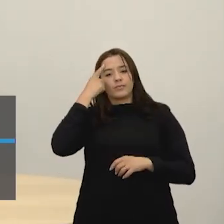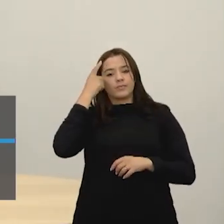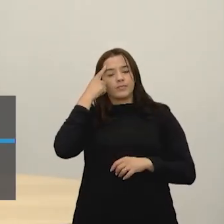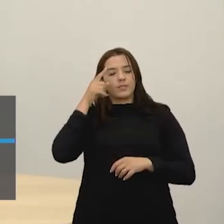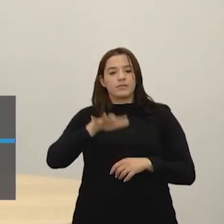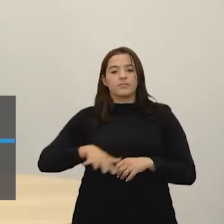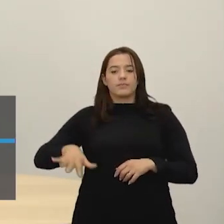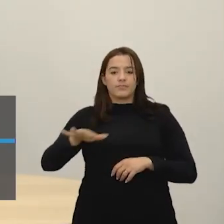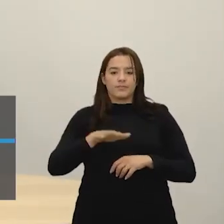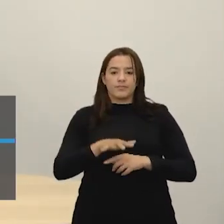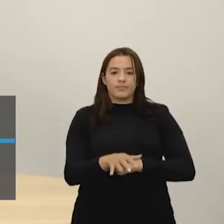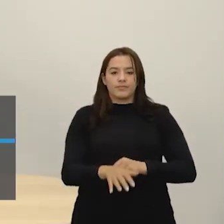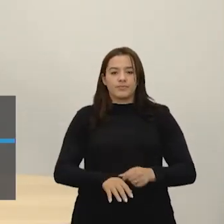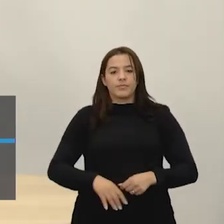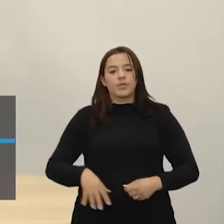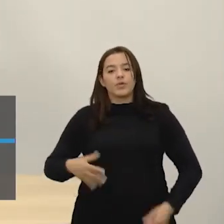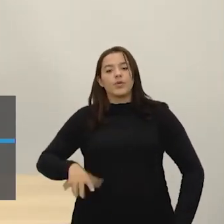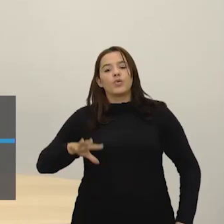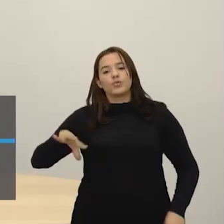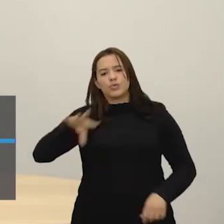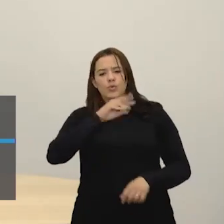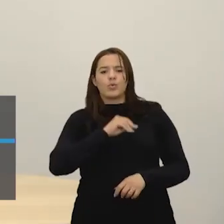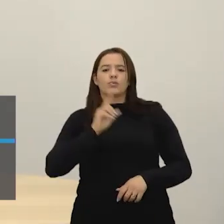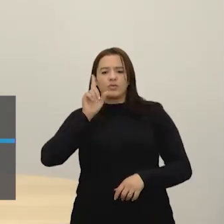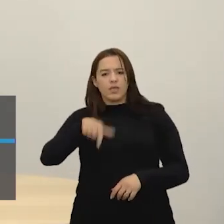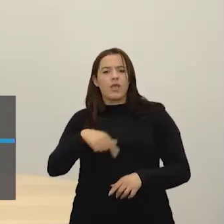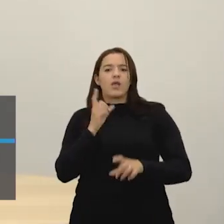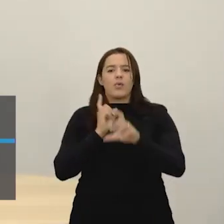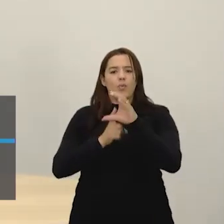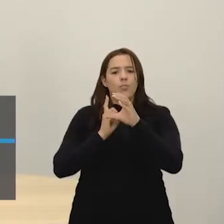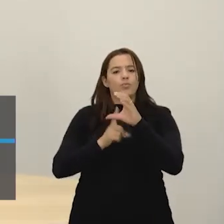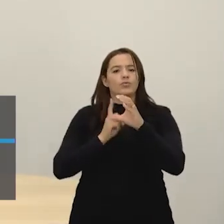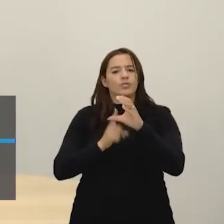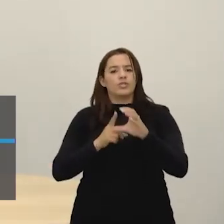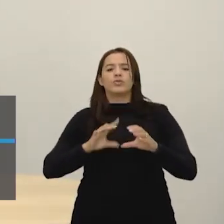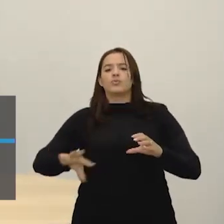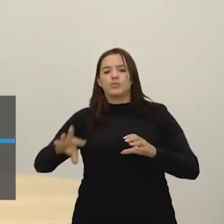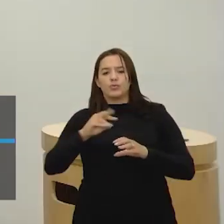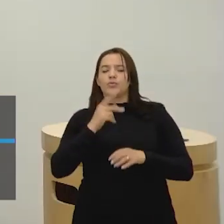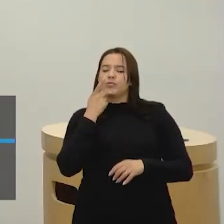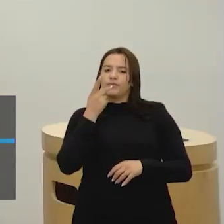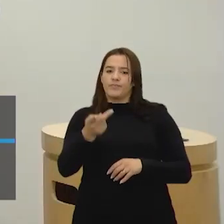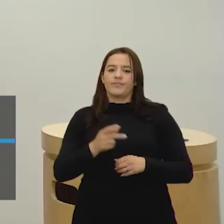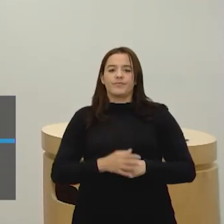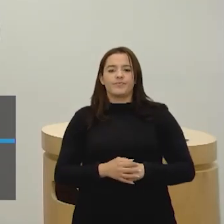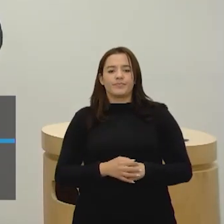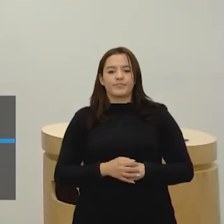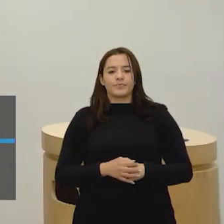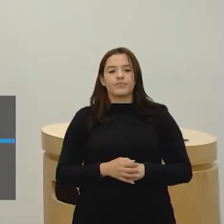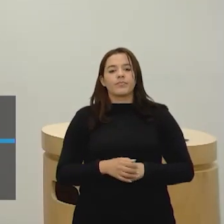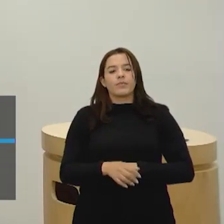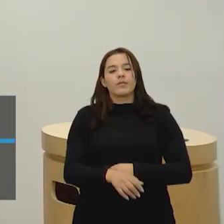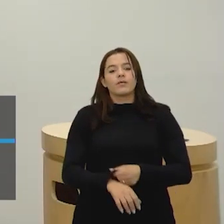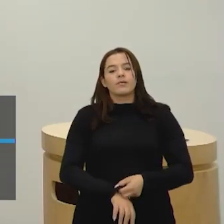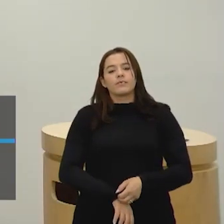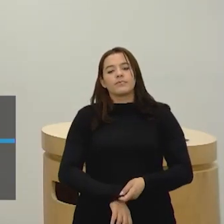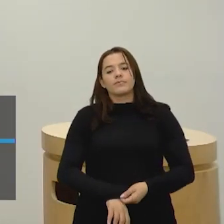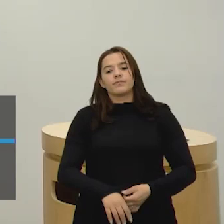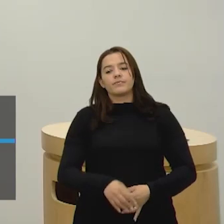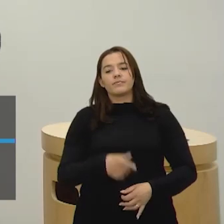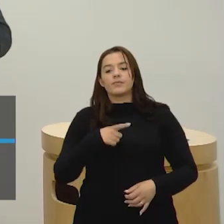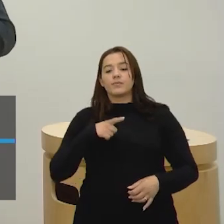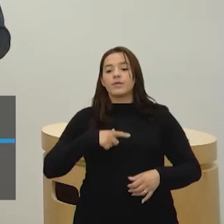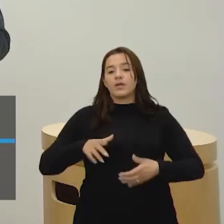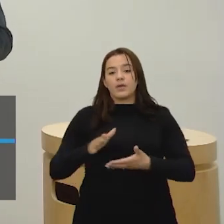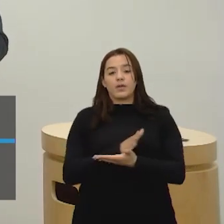quer que se pense. São todos comunistas, né? Essa pecha, né? E vira um fantasma que